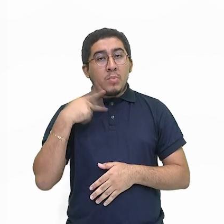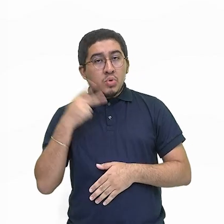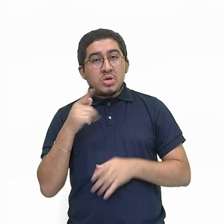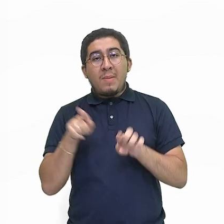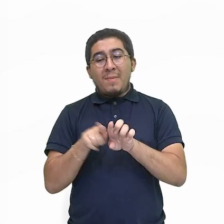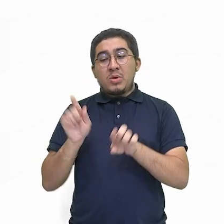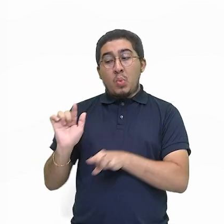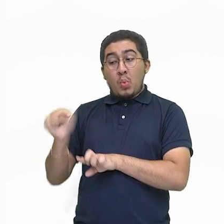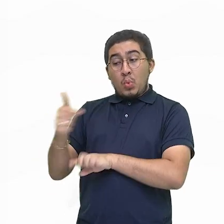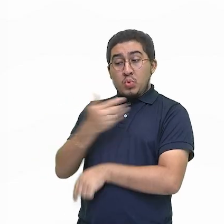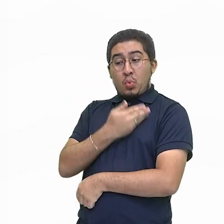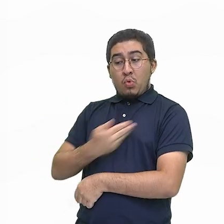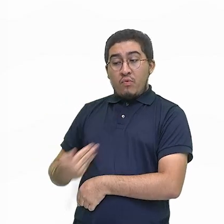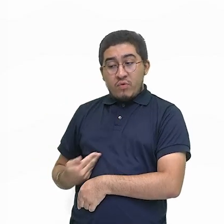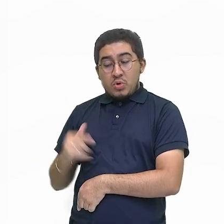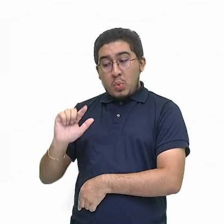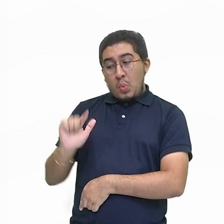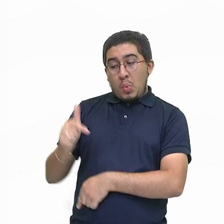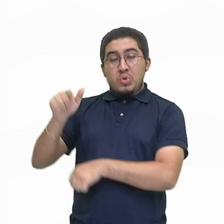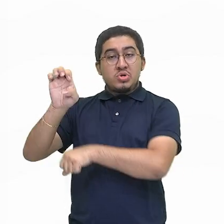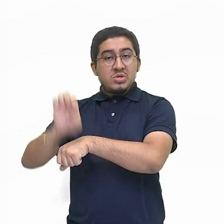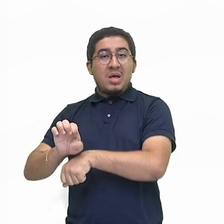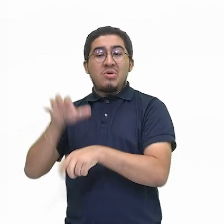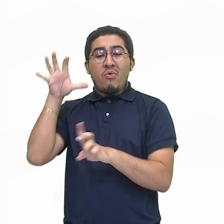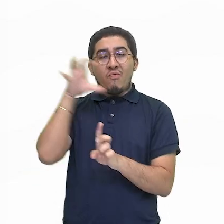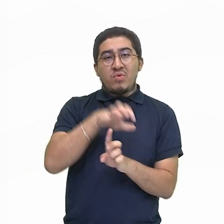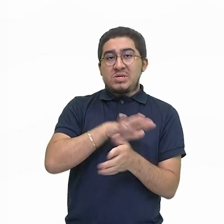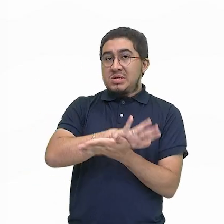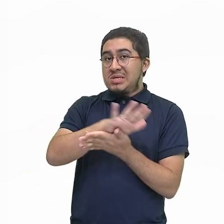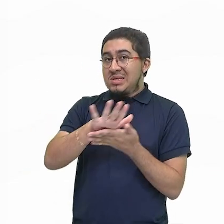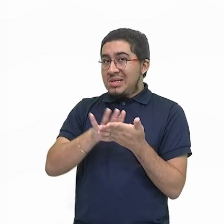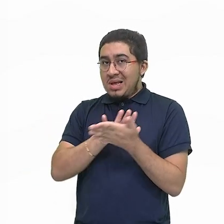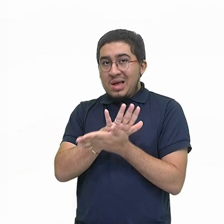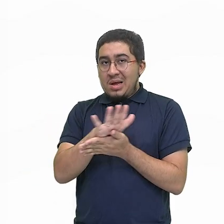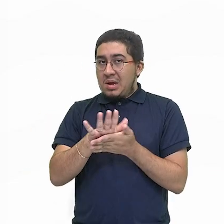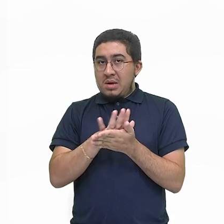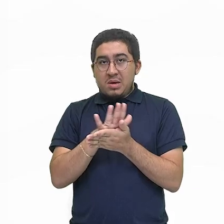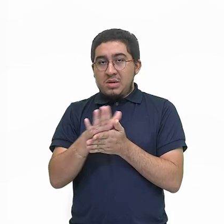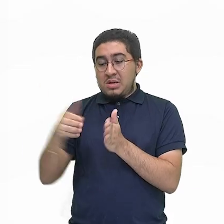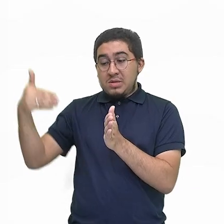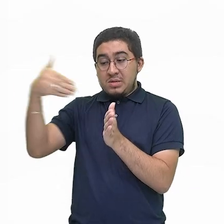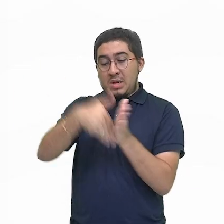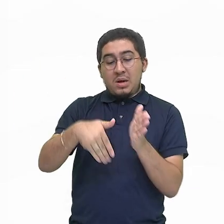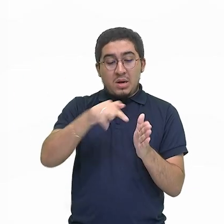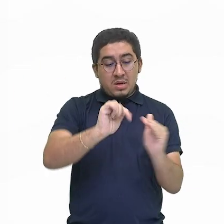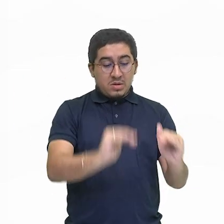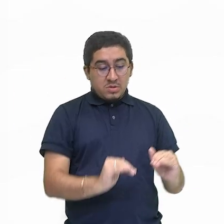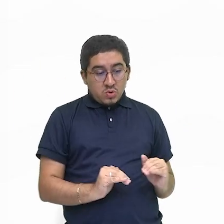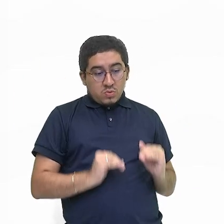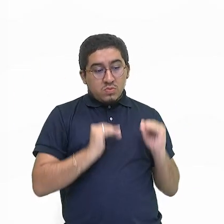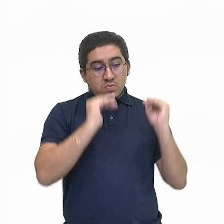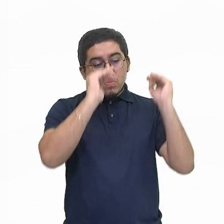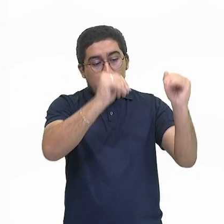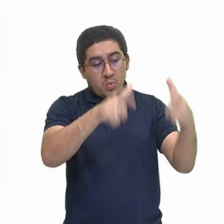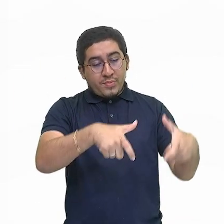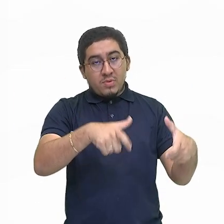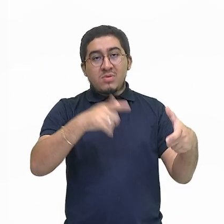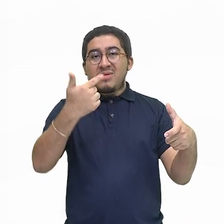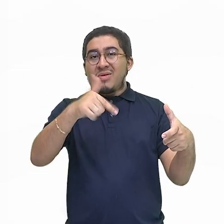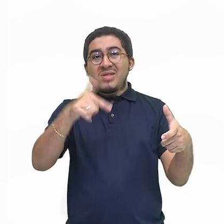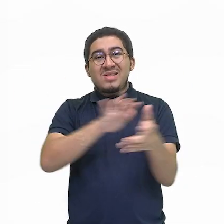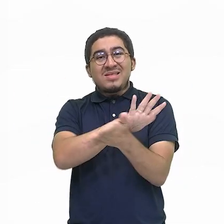outro governo, de outro Estado. Ele é soberano. ou seja, não